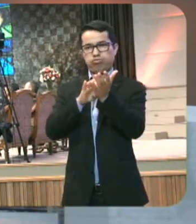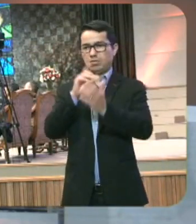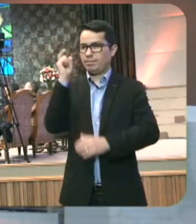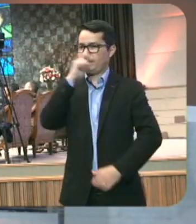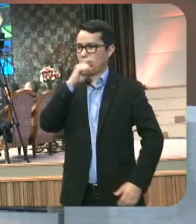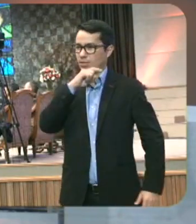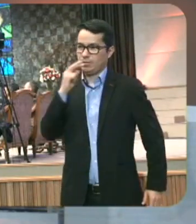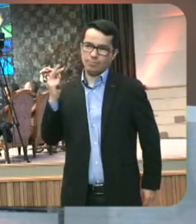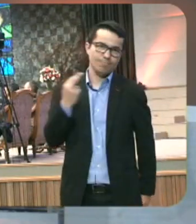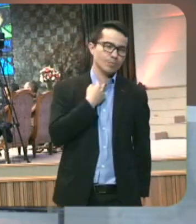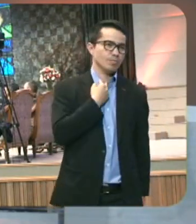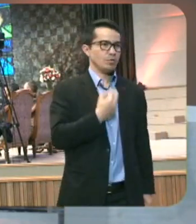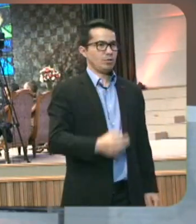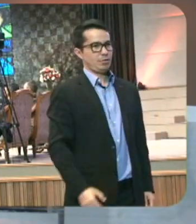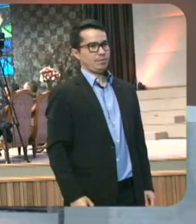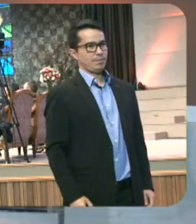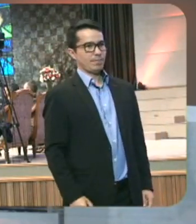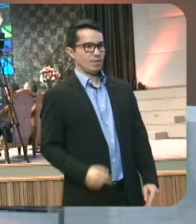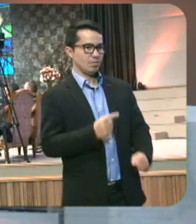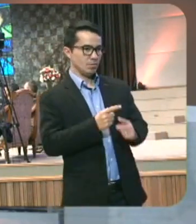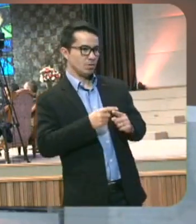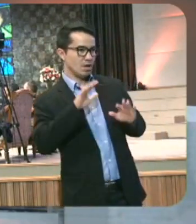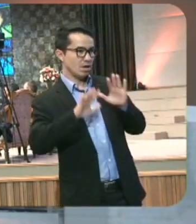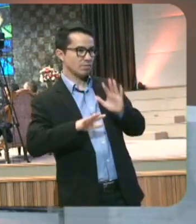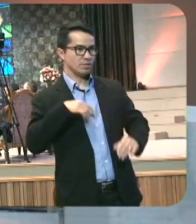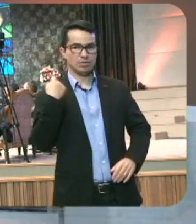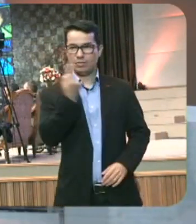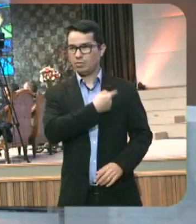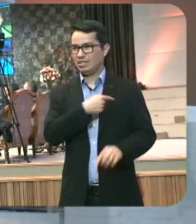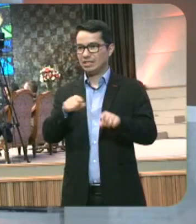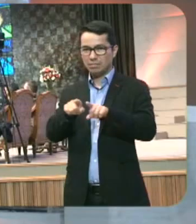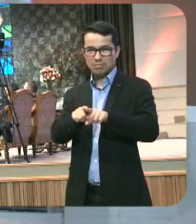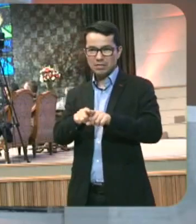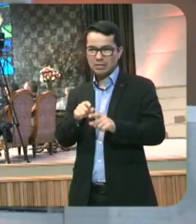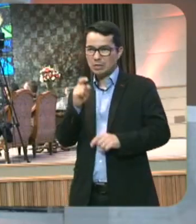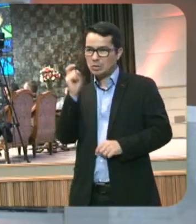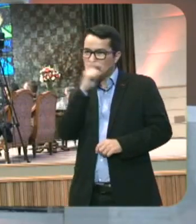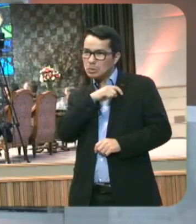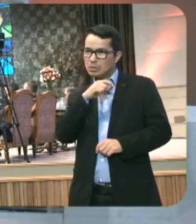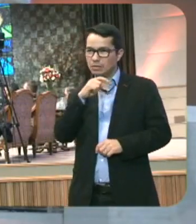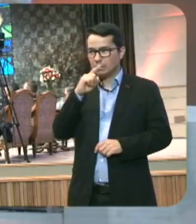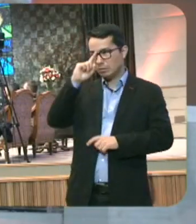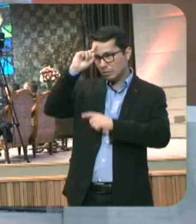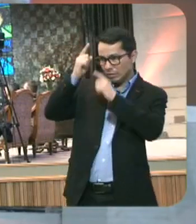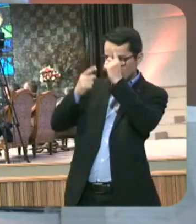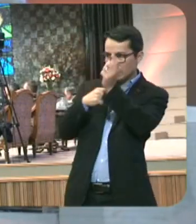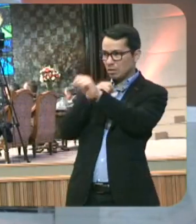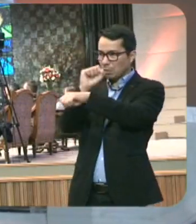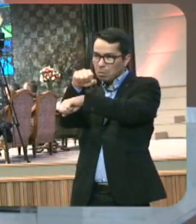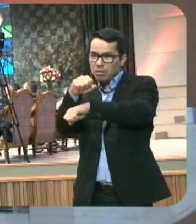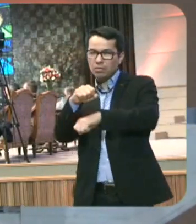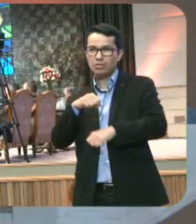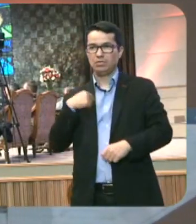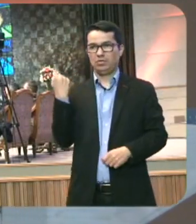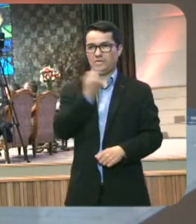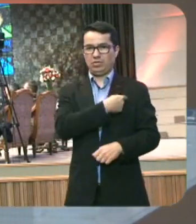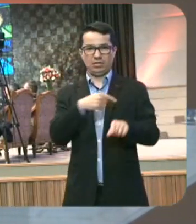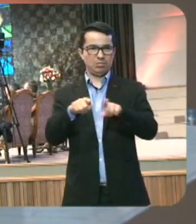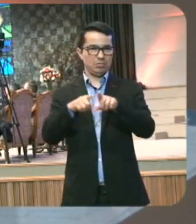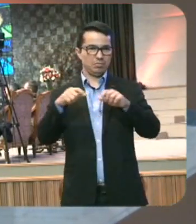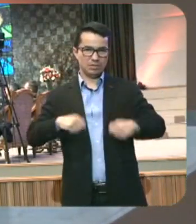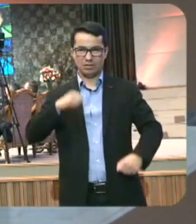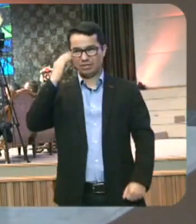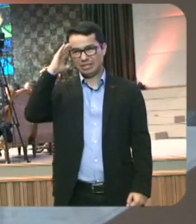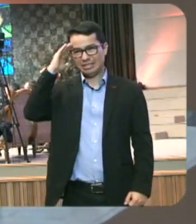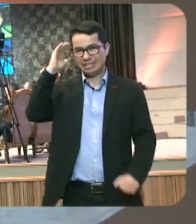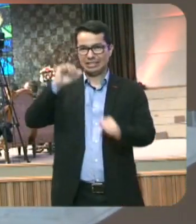mesmo quando ela represente prejuízo para nós. Olha só o que a Bíblia diz